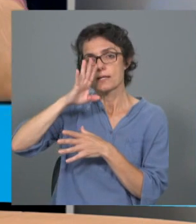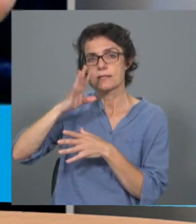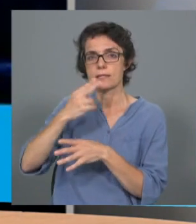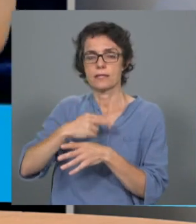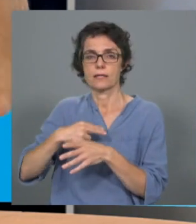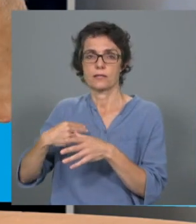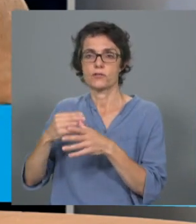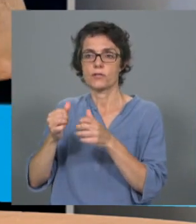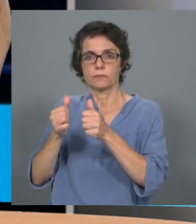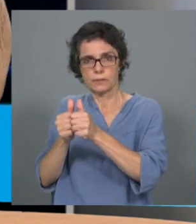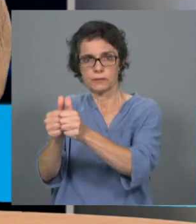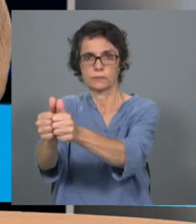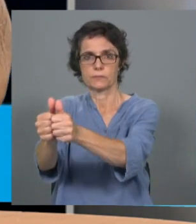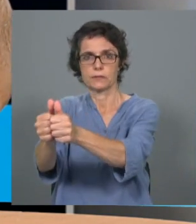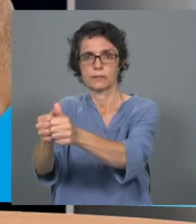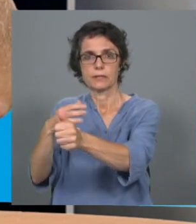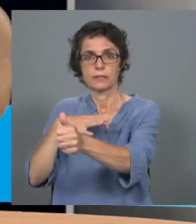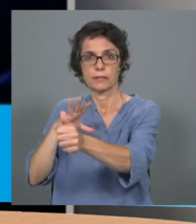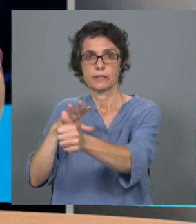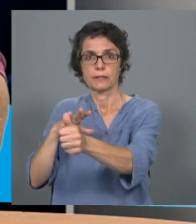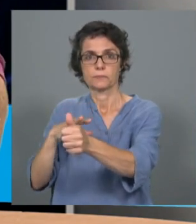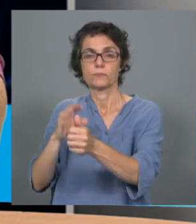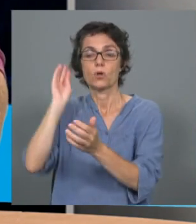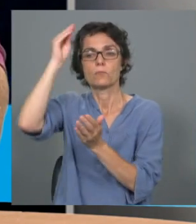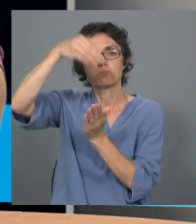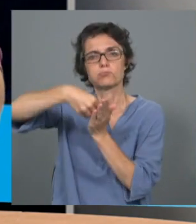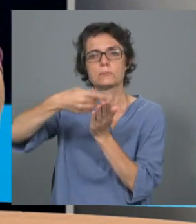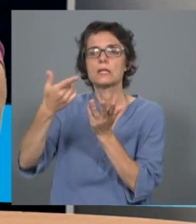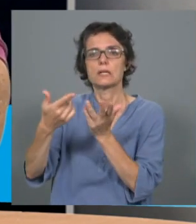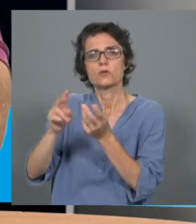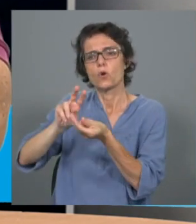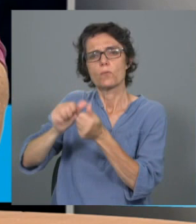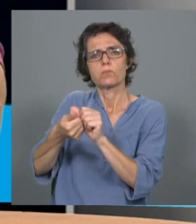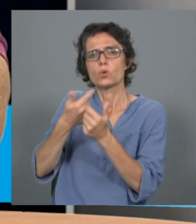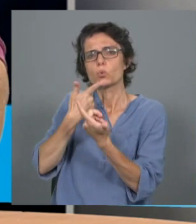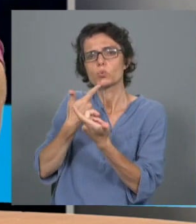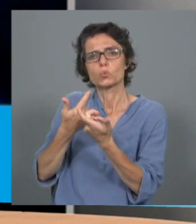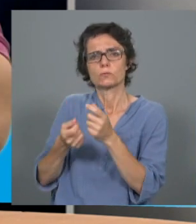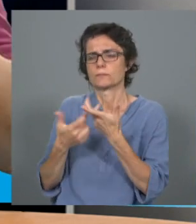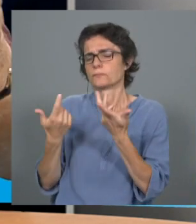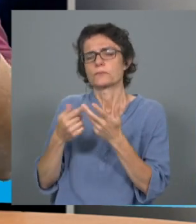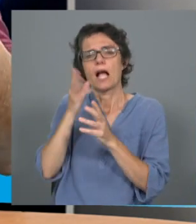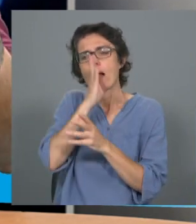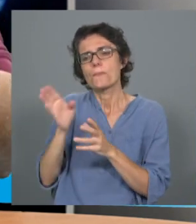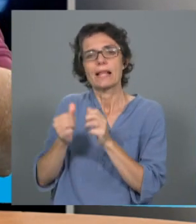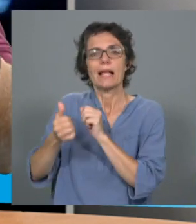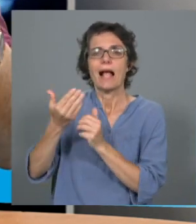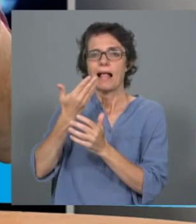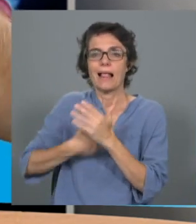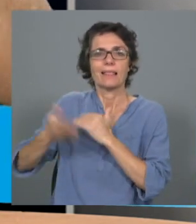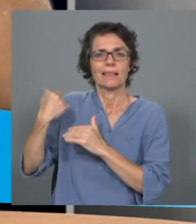Então tinham que deixar os hábitos antigos. Imoralidades, roubos, bebedeiras, essas coisas todas, não